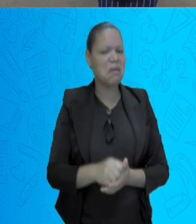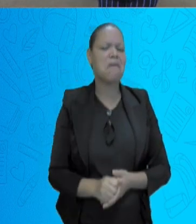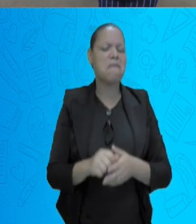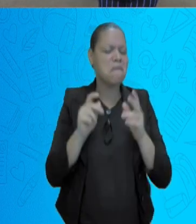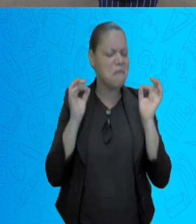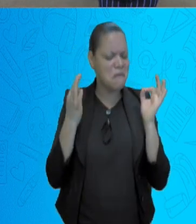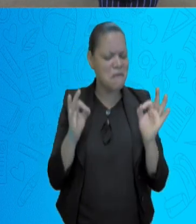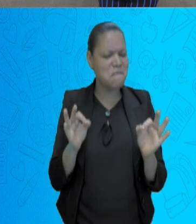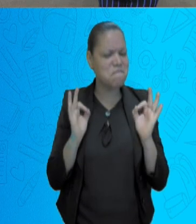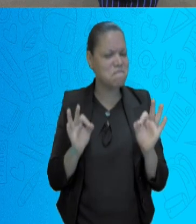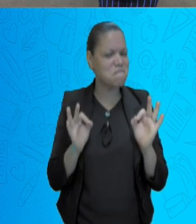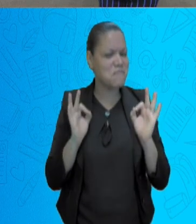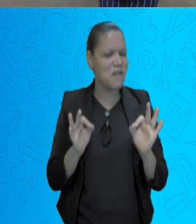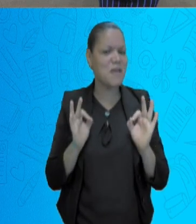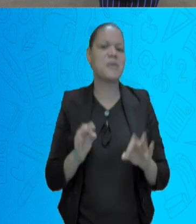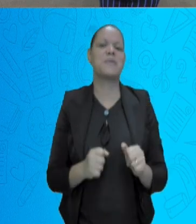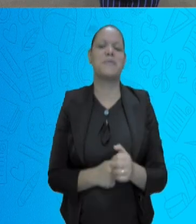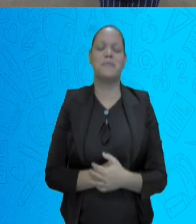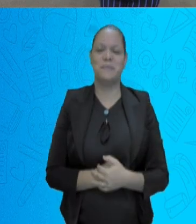Chupeta.